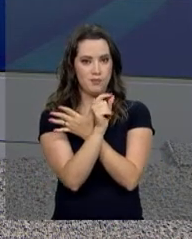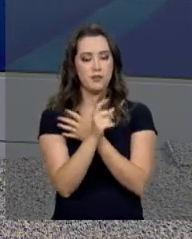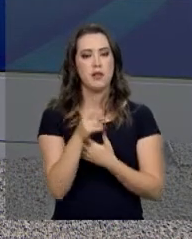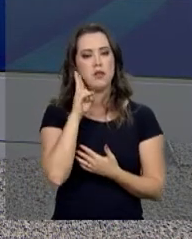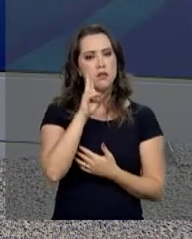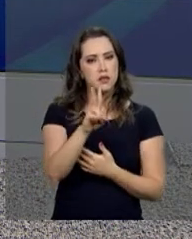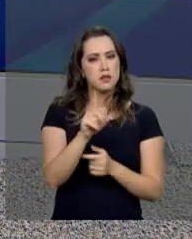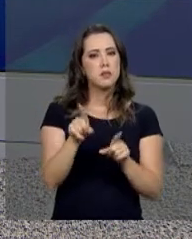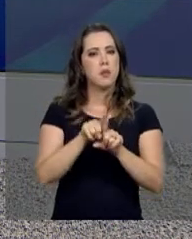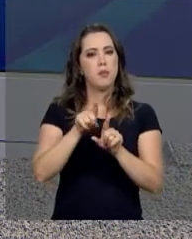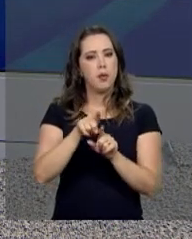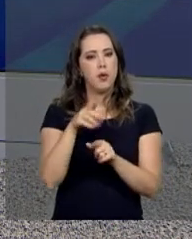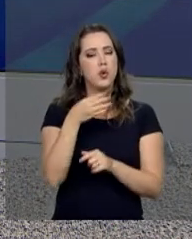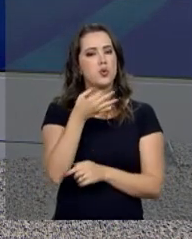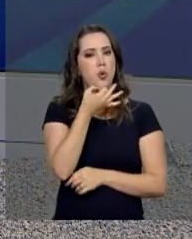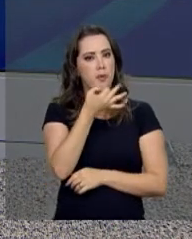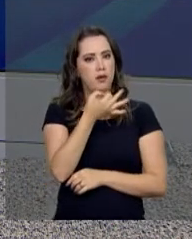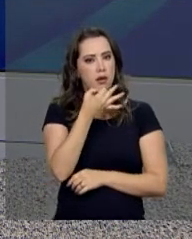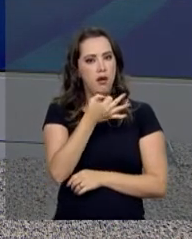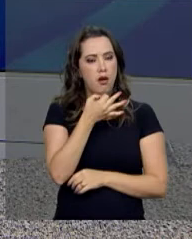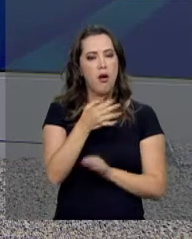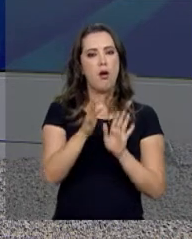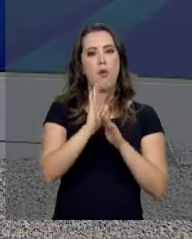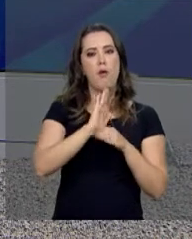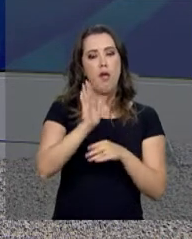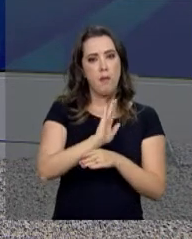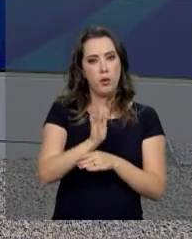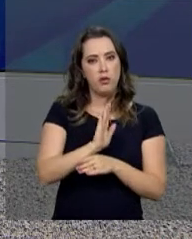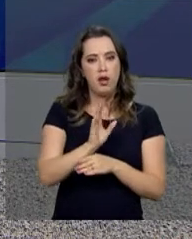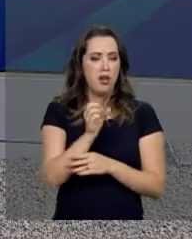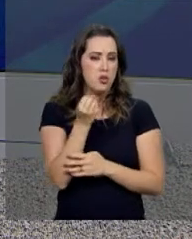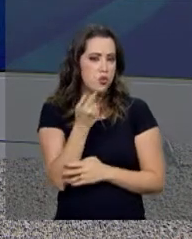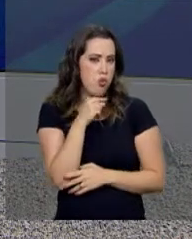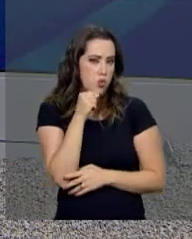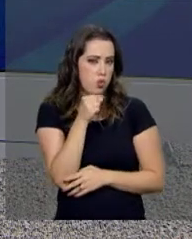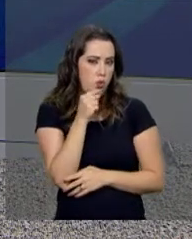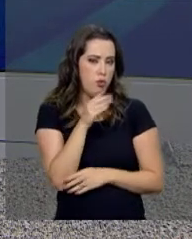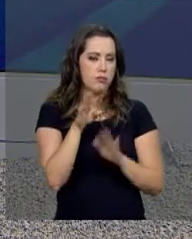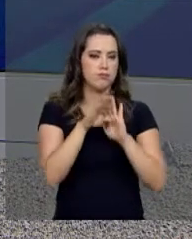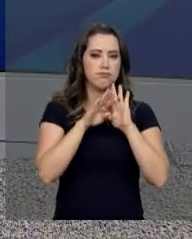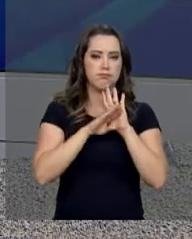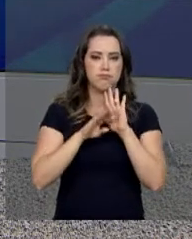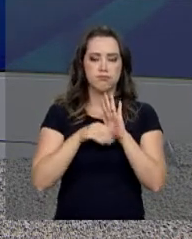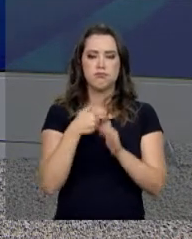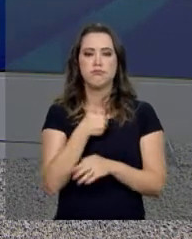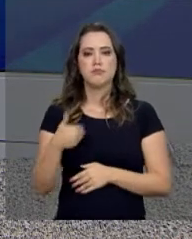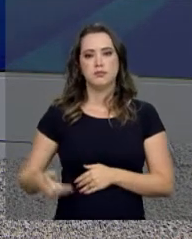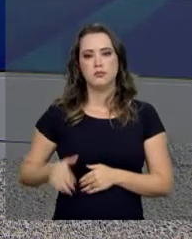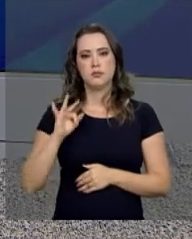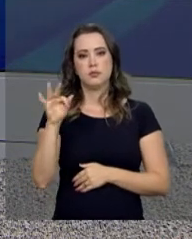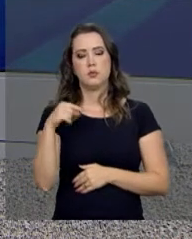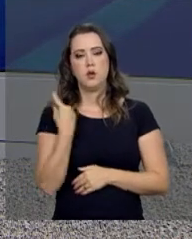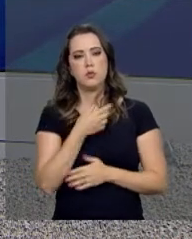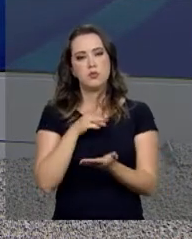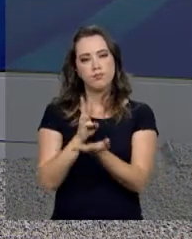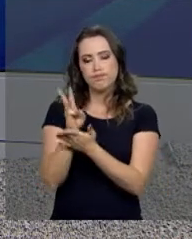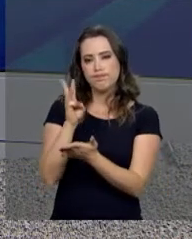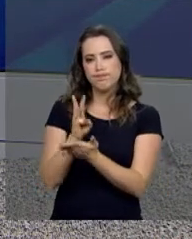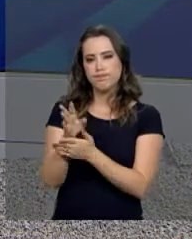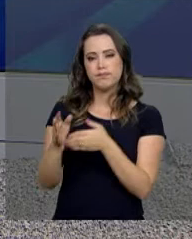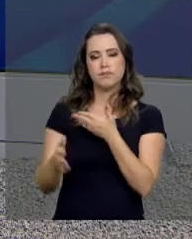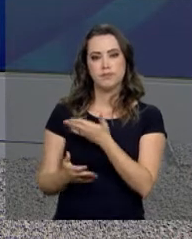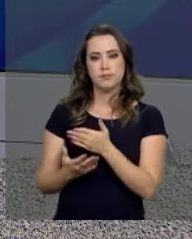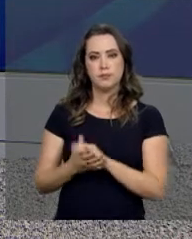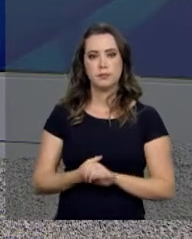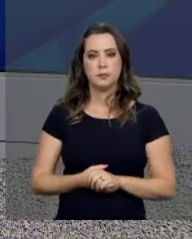você pode ainda mandar suas sugestões de reportagens ou dúvidas sobre programas e ações do governo federal para o nosso whatsapp o número é